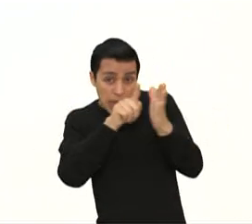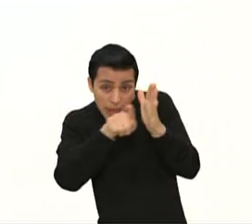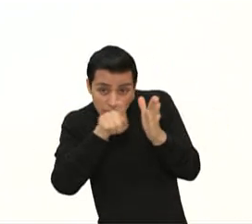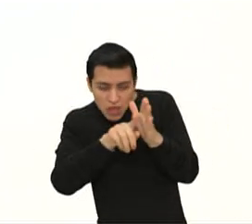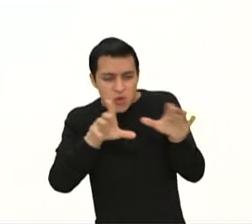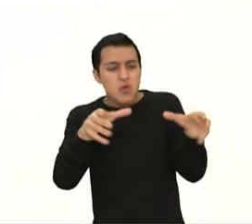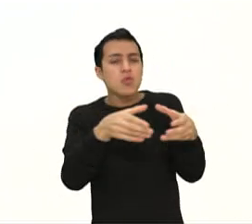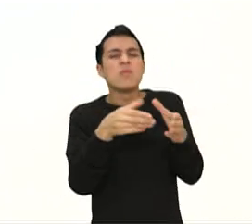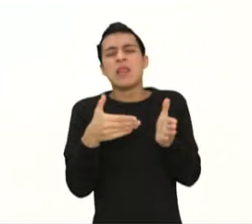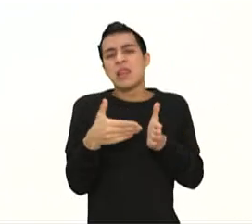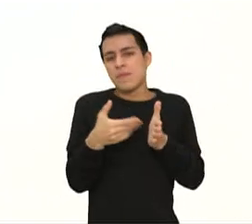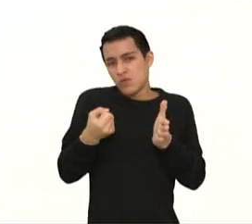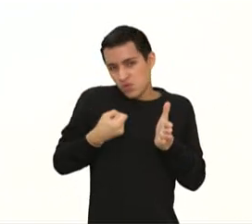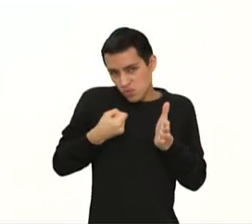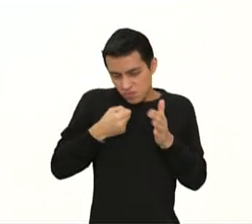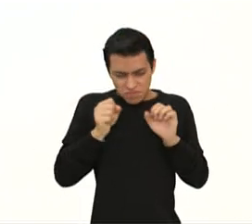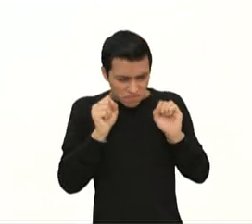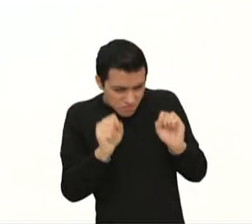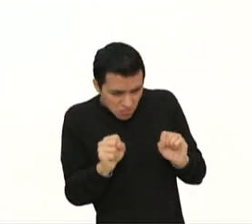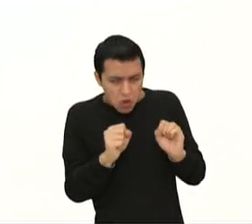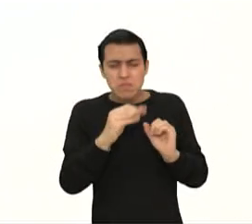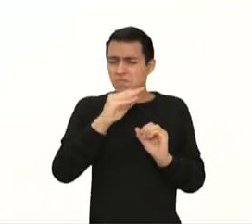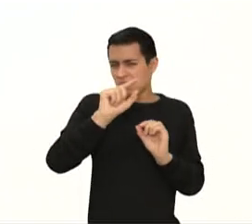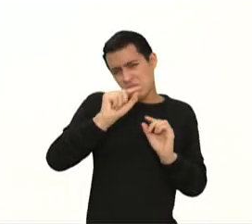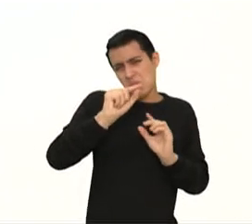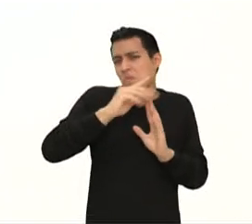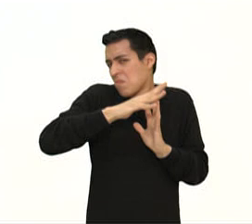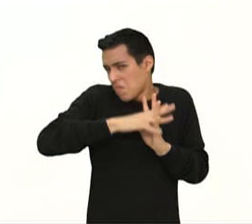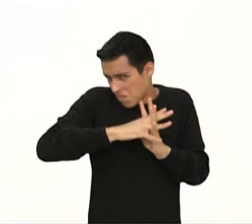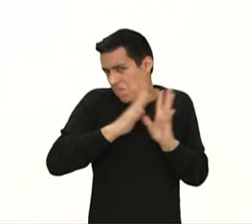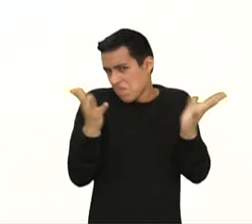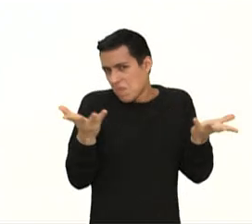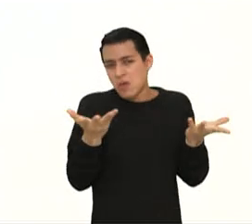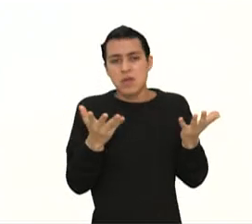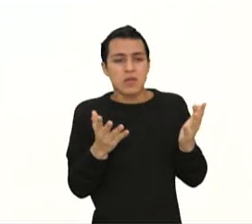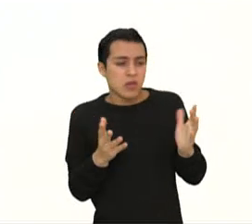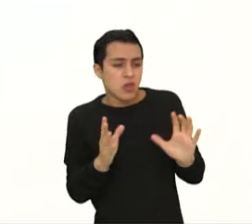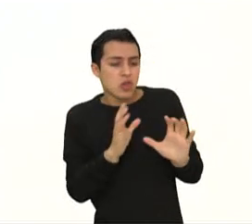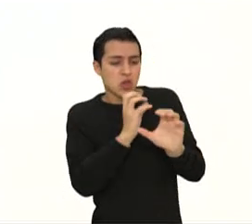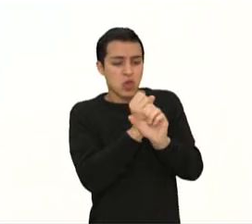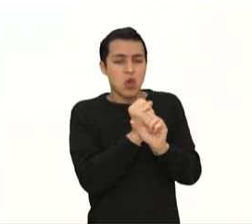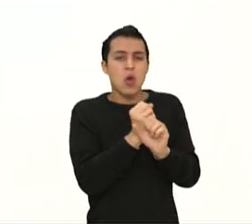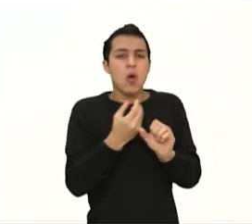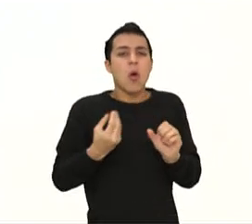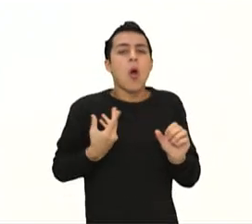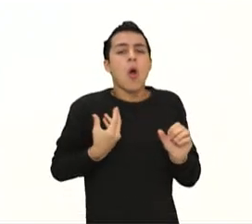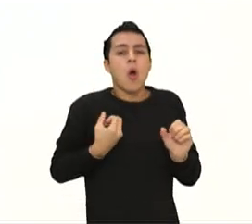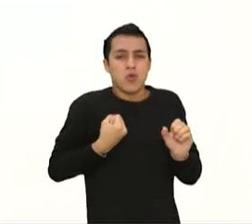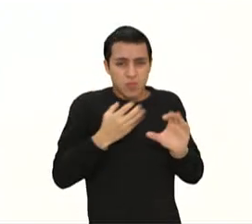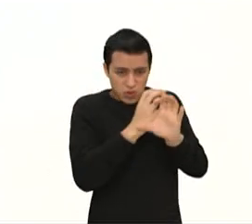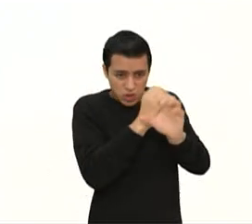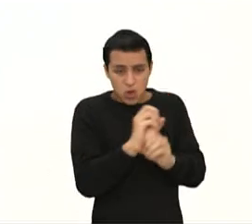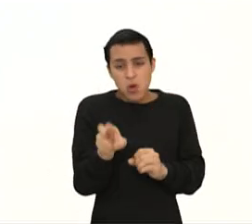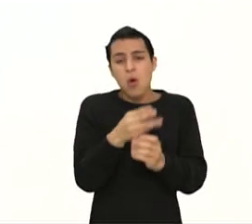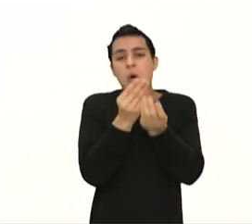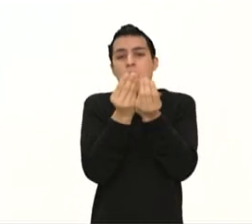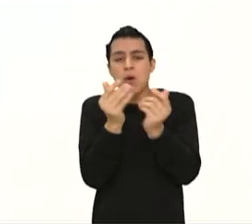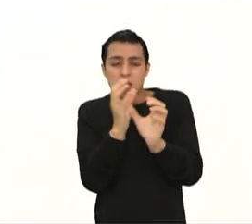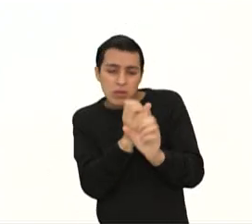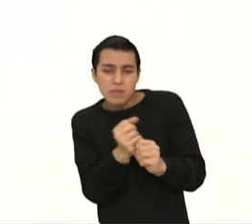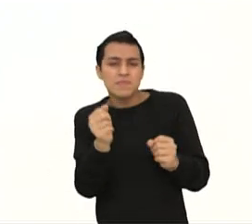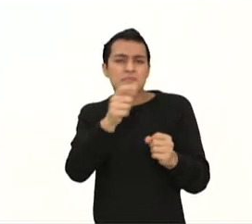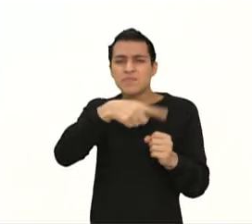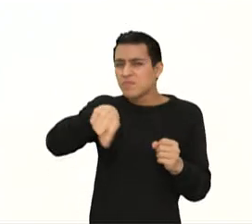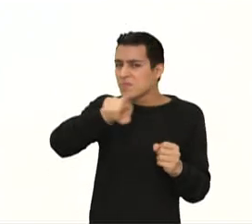grupo limitado que pode ser excedido. Resultados quantitativos ou qualitativos não